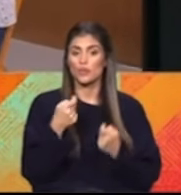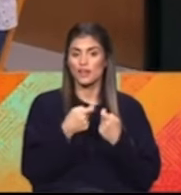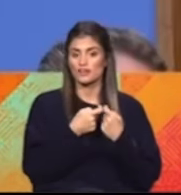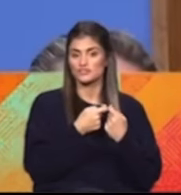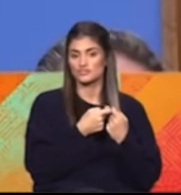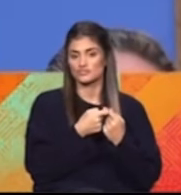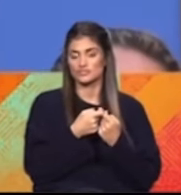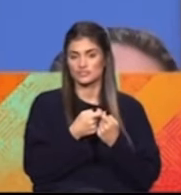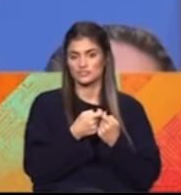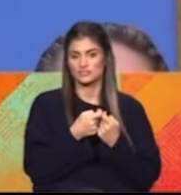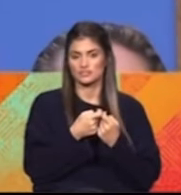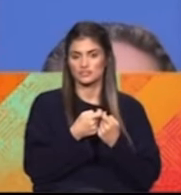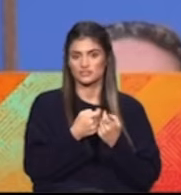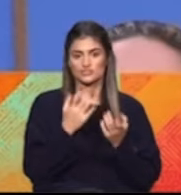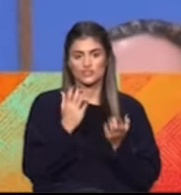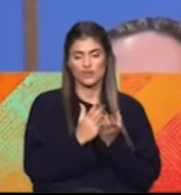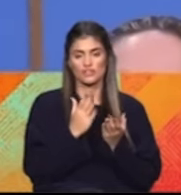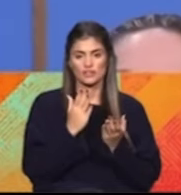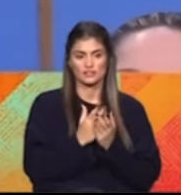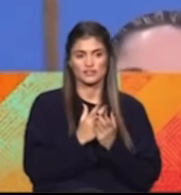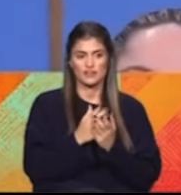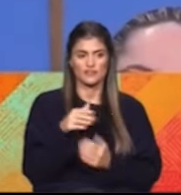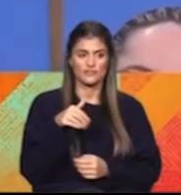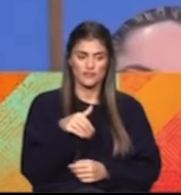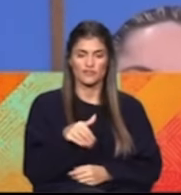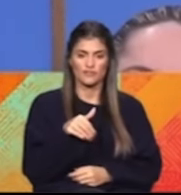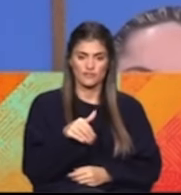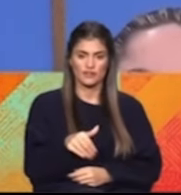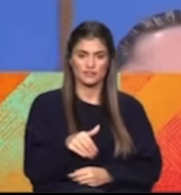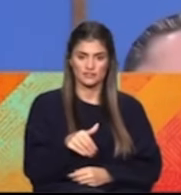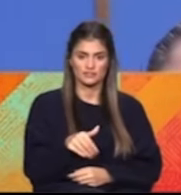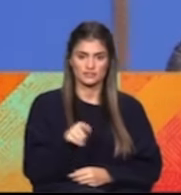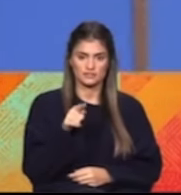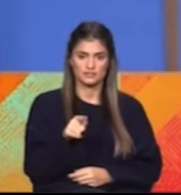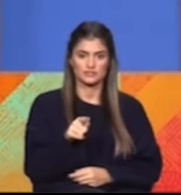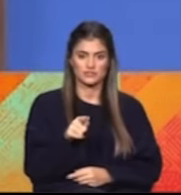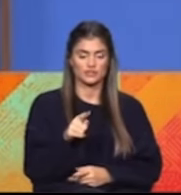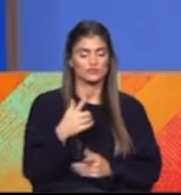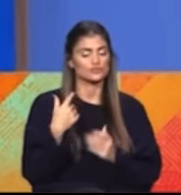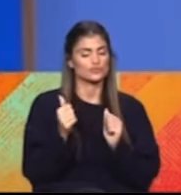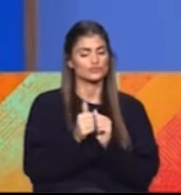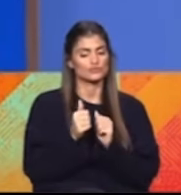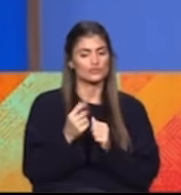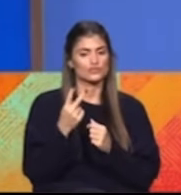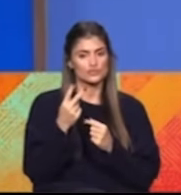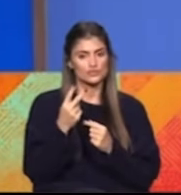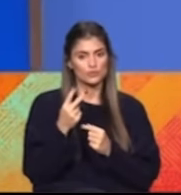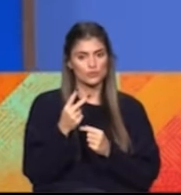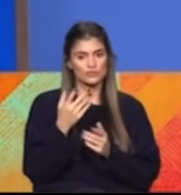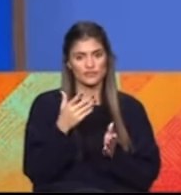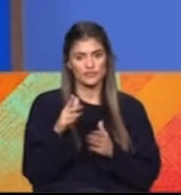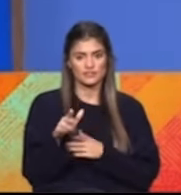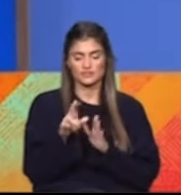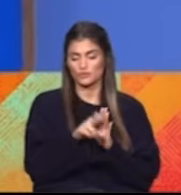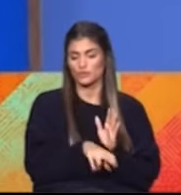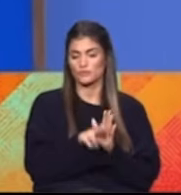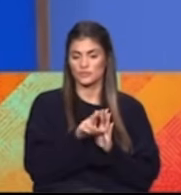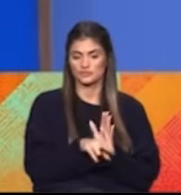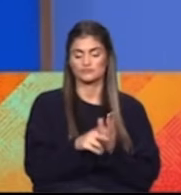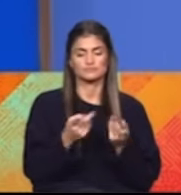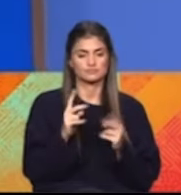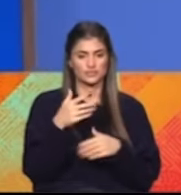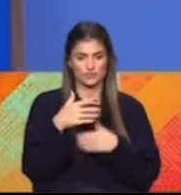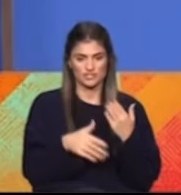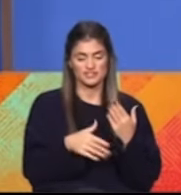de escola que vão estar consigo durante esta segunda atuação que permite nos regulamentos que assim